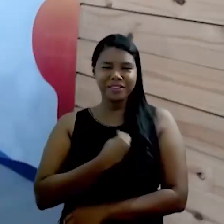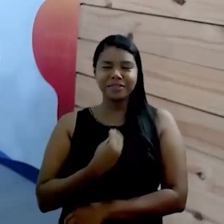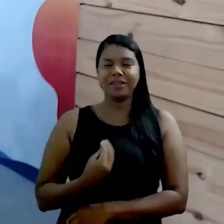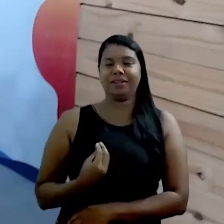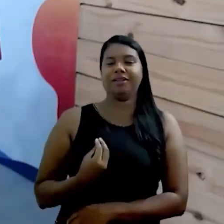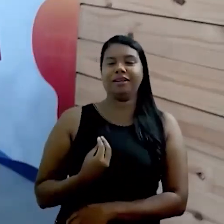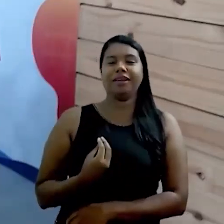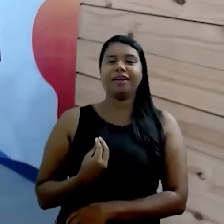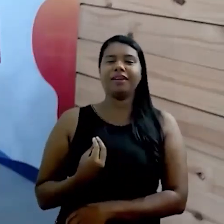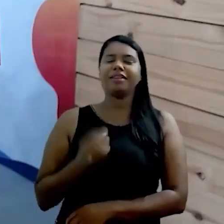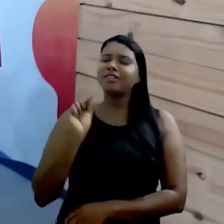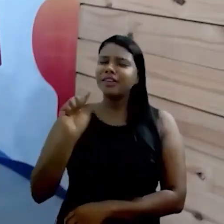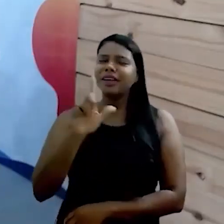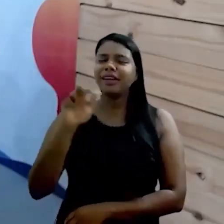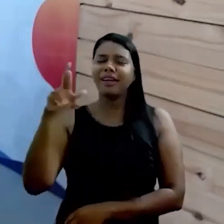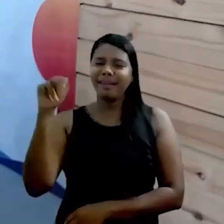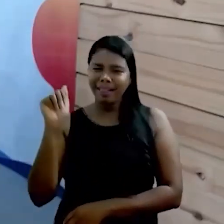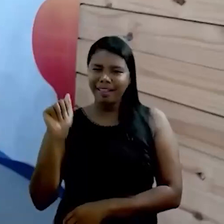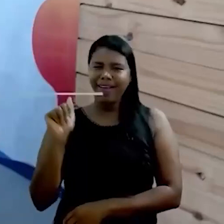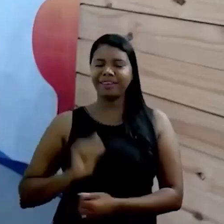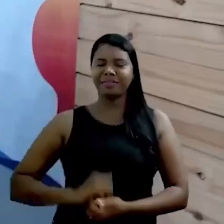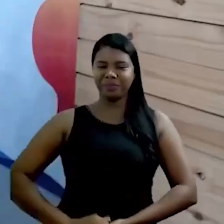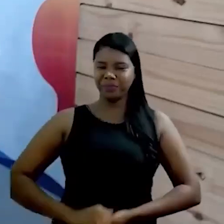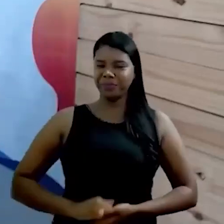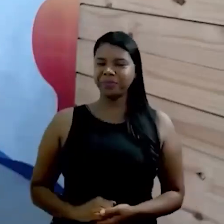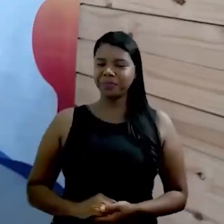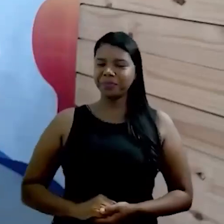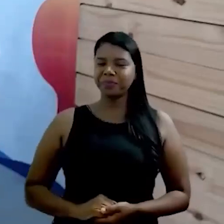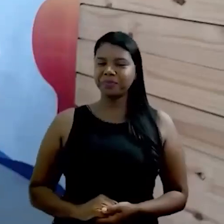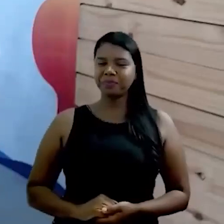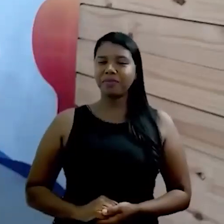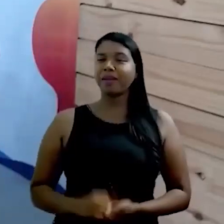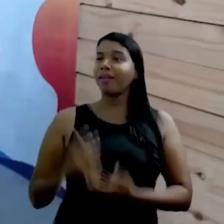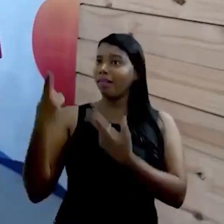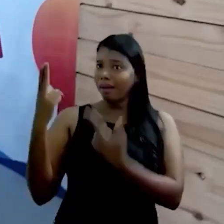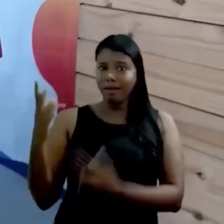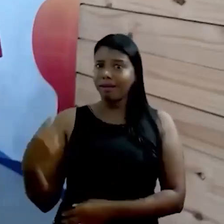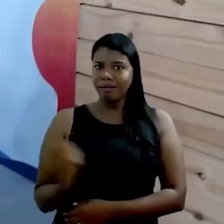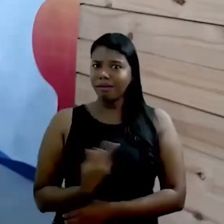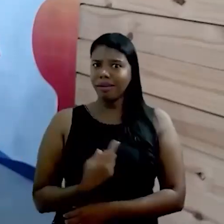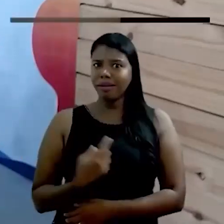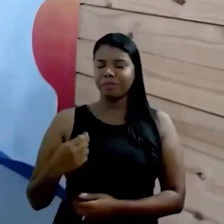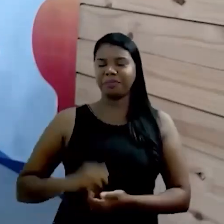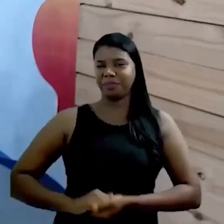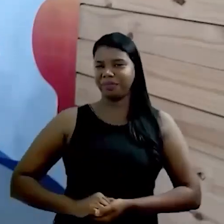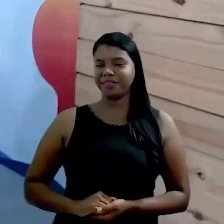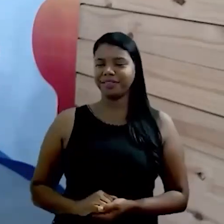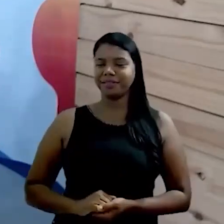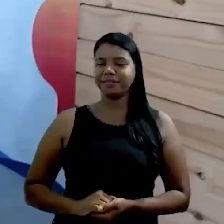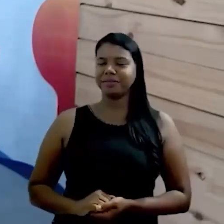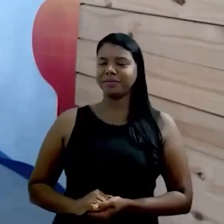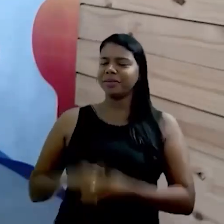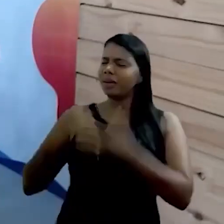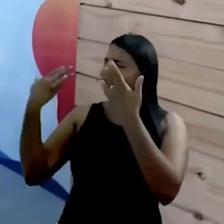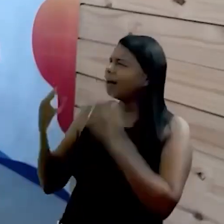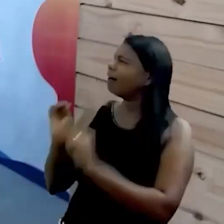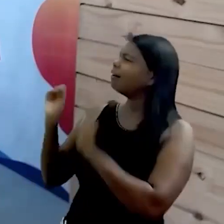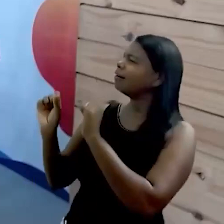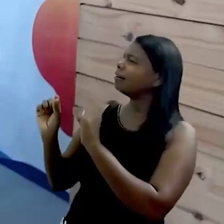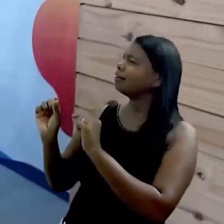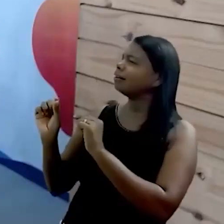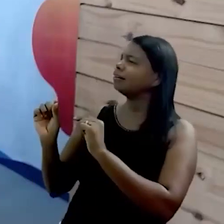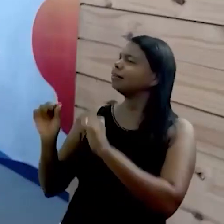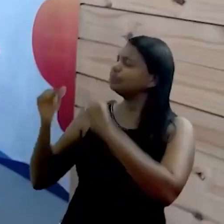acho que isso define quem é a Lara. Tá vendo, gente? Lara é gente como a gente. Mas então, conta aí, Lara, o que é uma